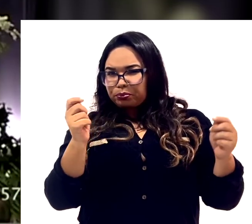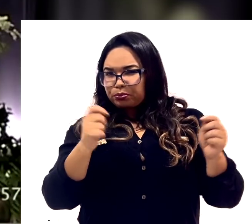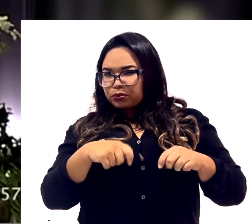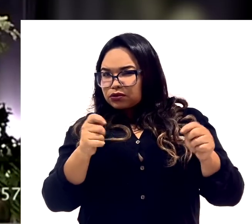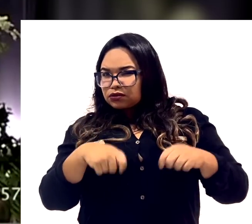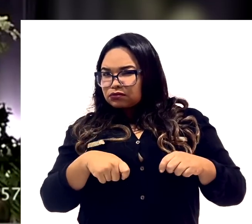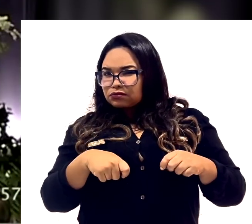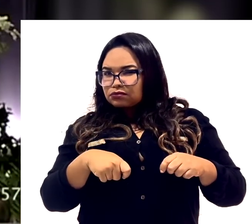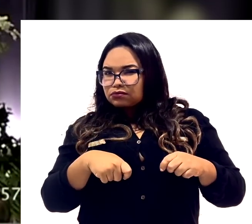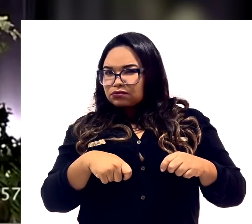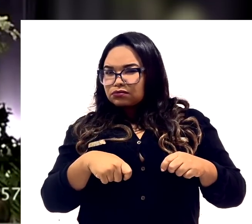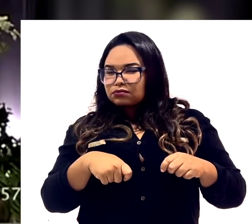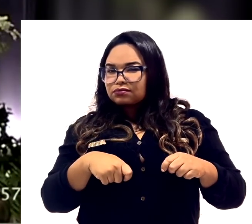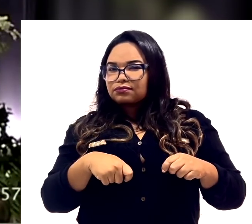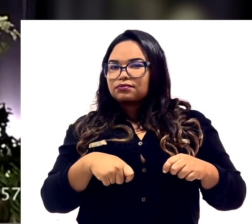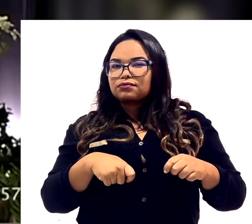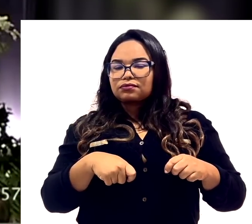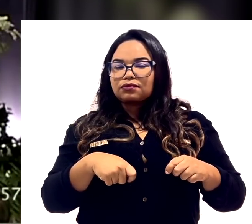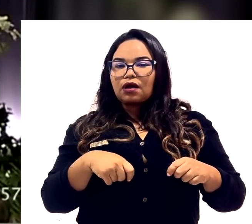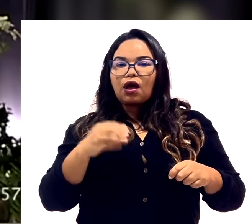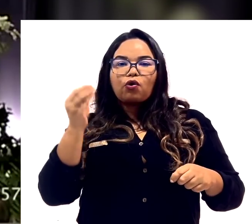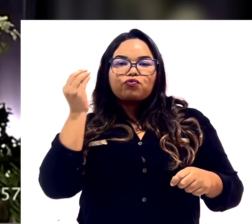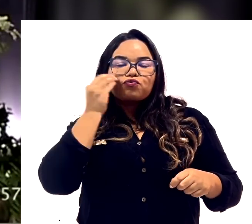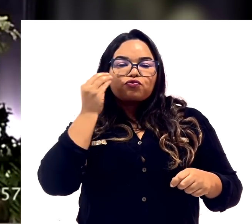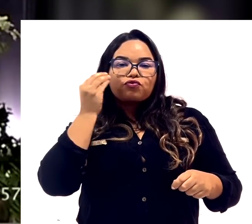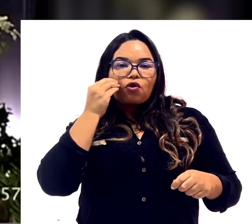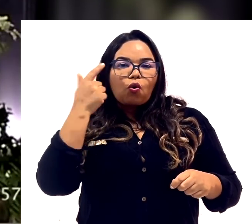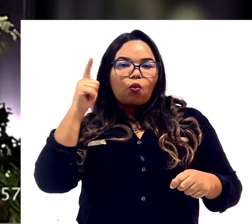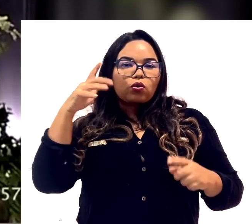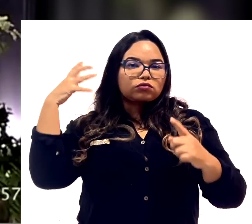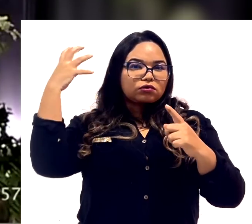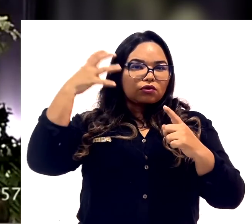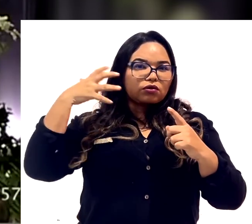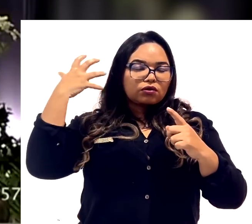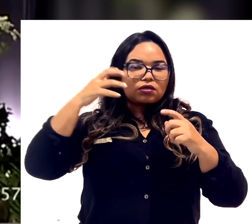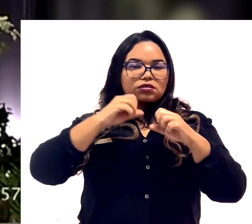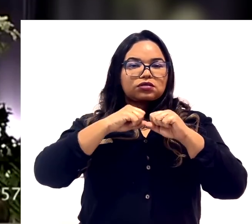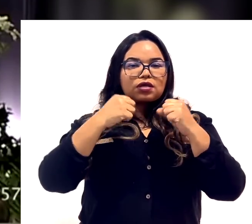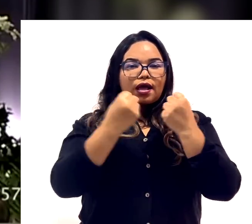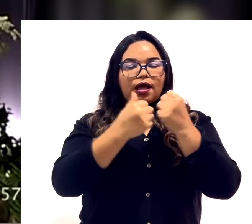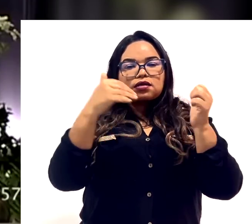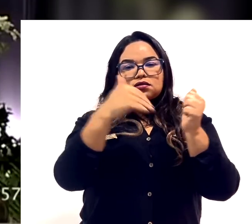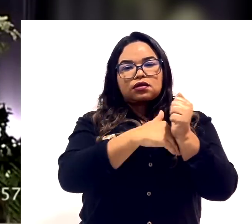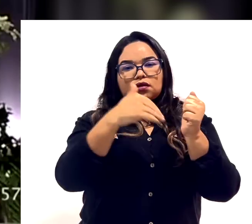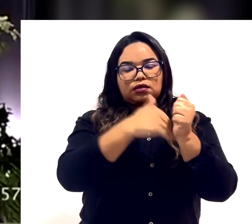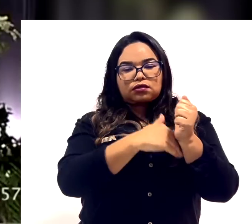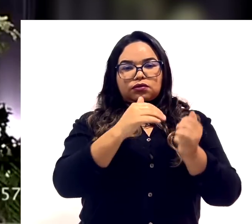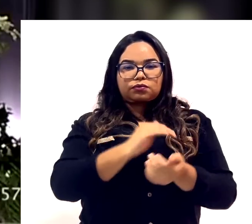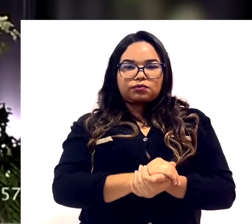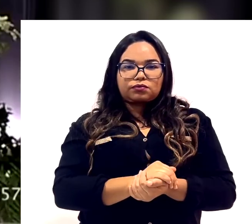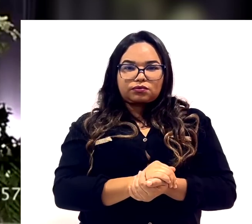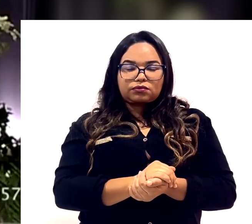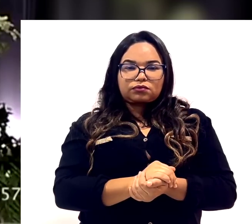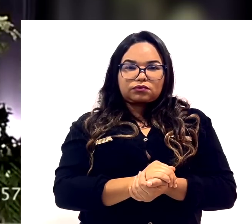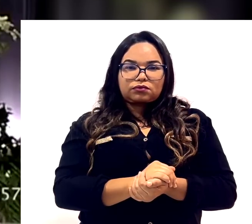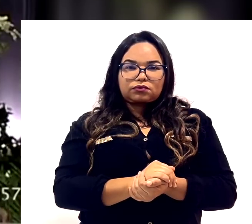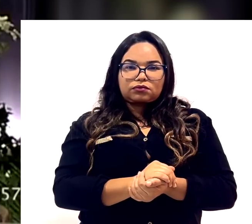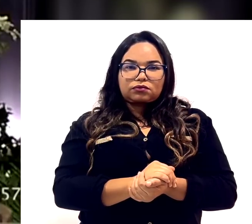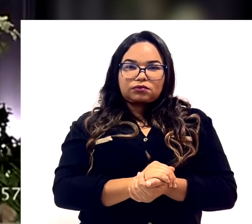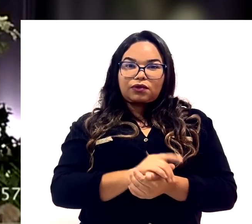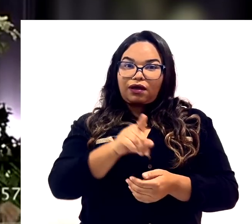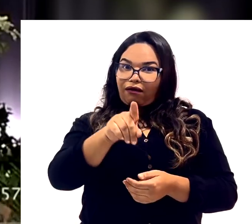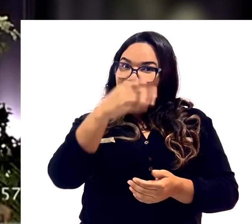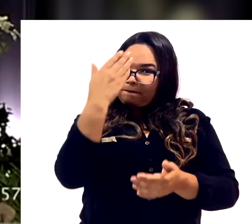possível? Bem, vamos ter uma próxima conferência sobre as sociedades secretas. Eu não a perderia se